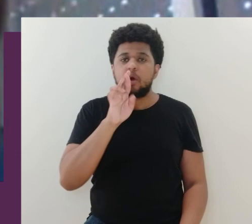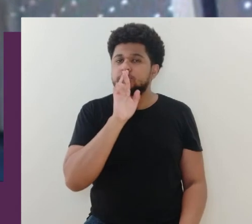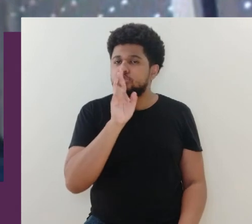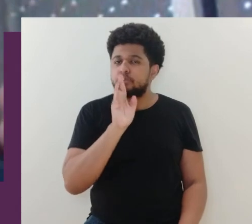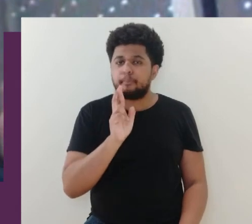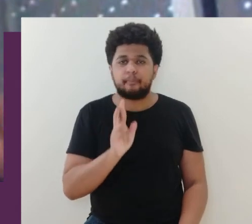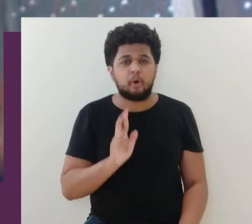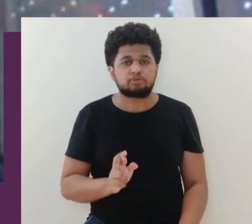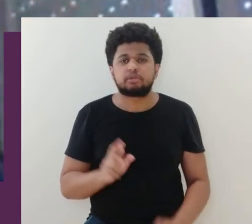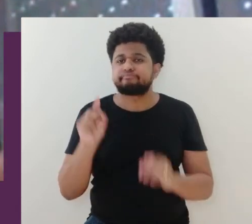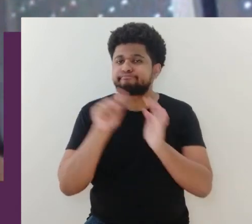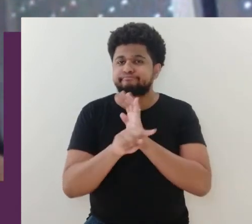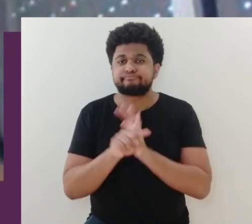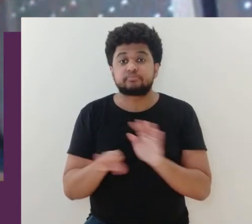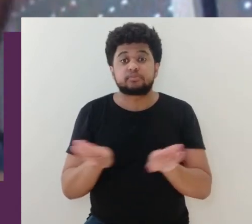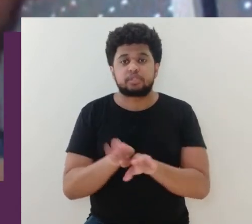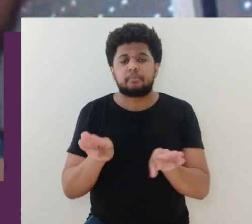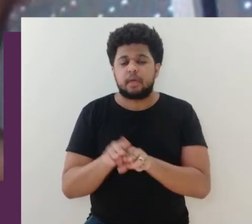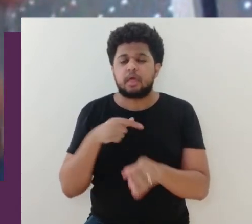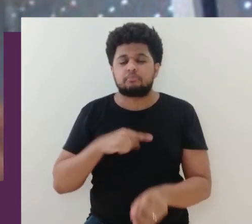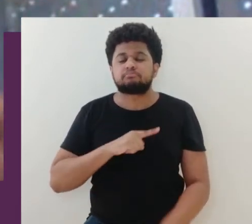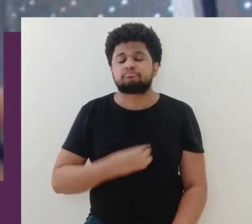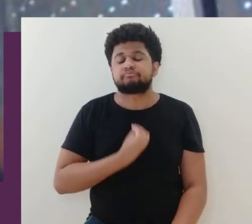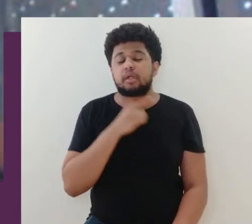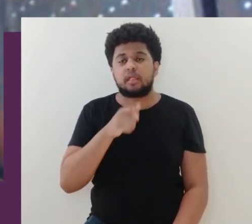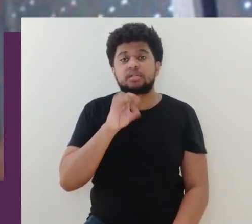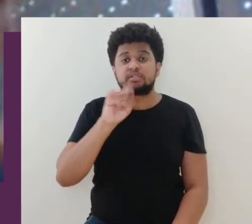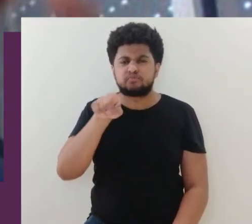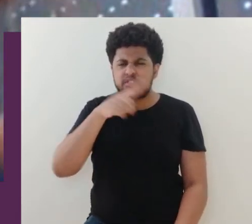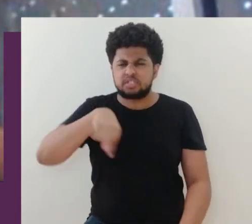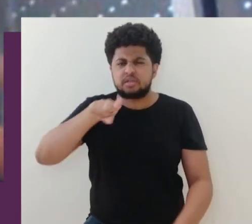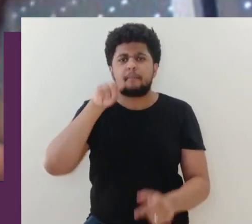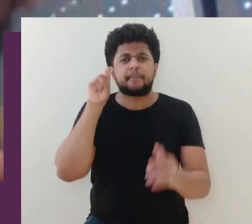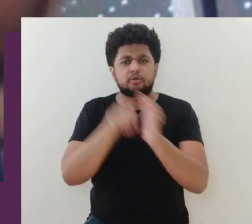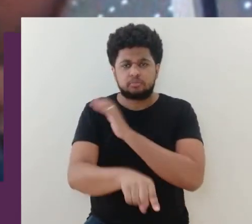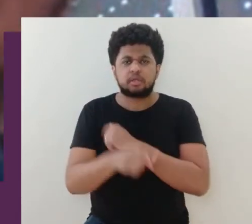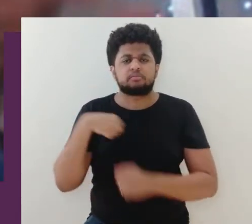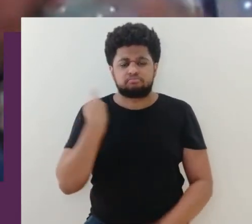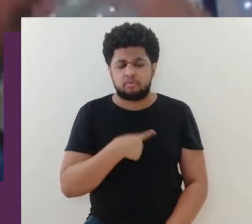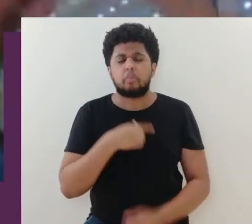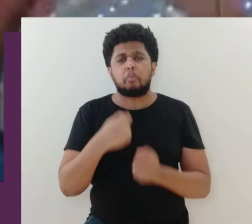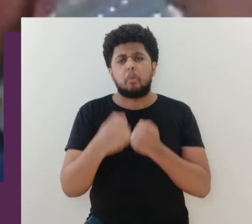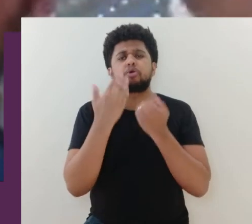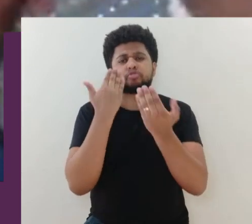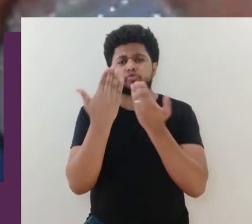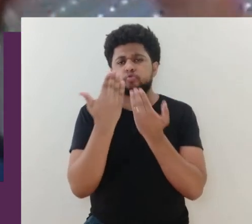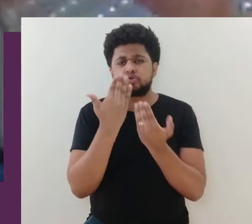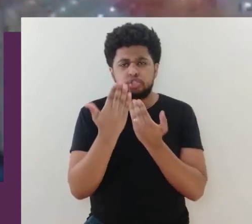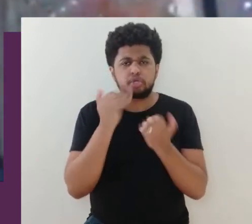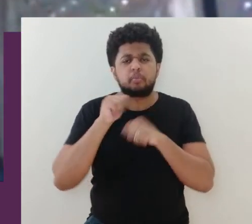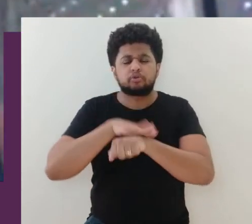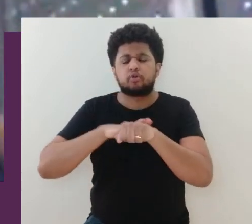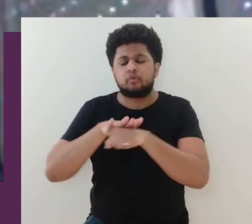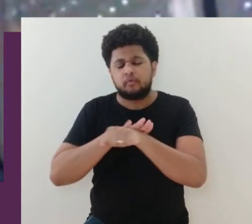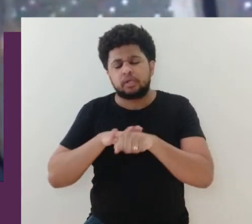para responder algumas questões. Eu também estou por lá. Se vocês perguntarem alguma coisa, a gente pode